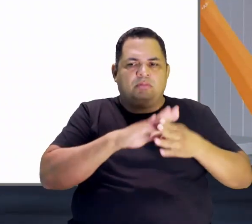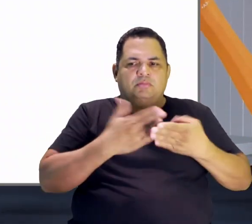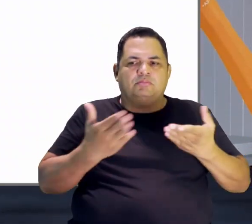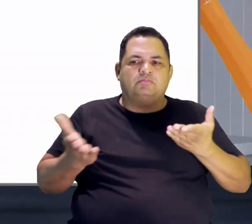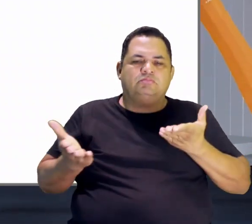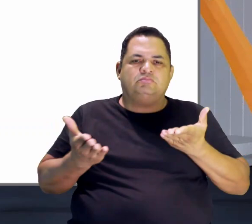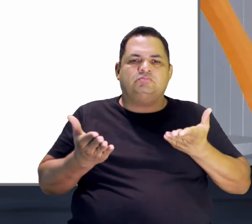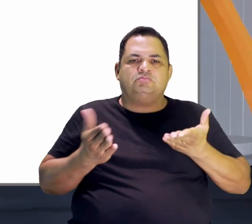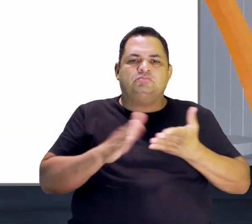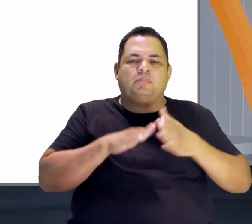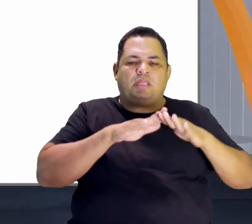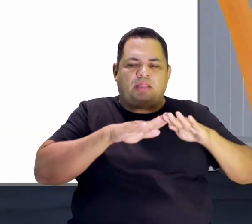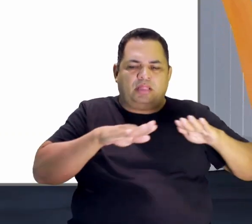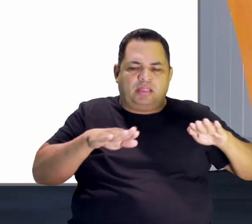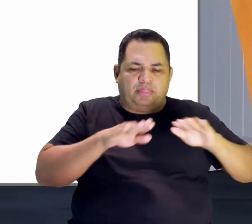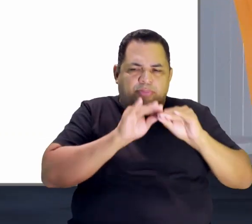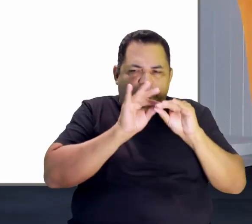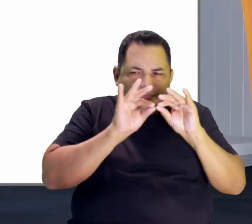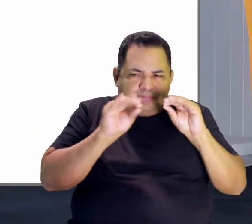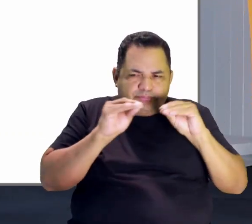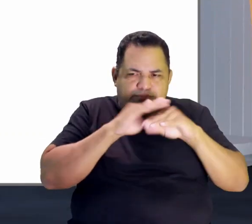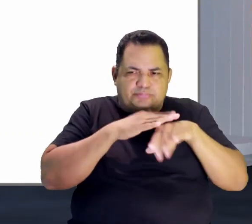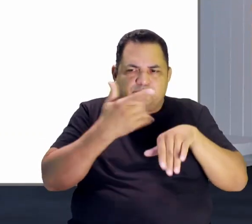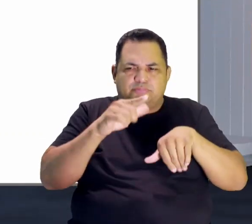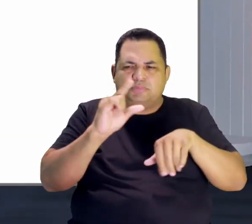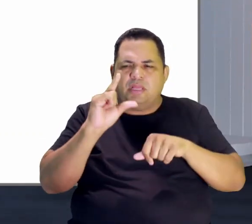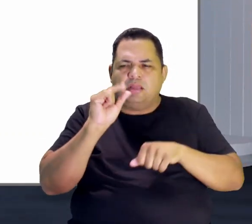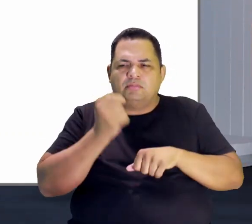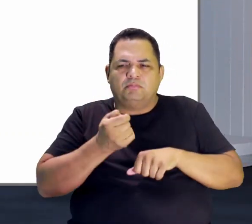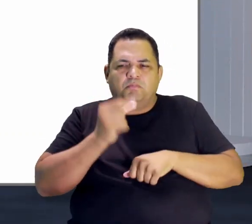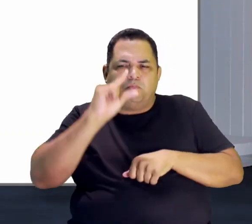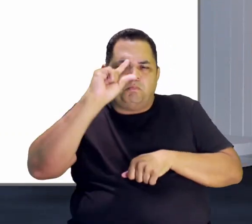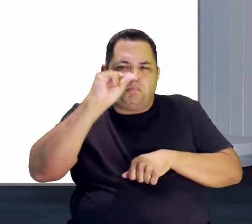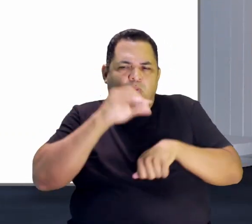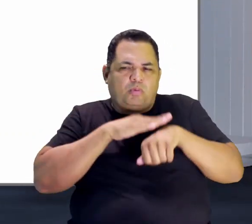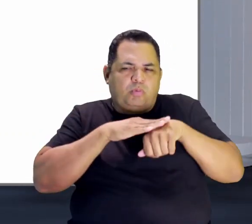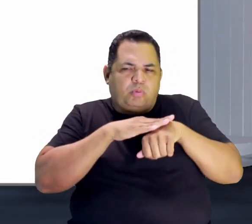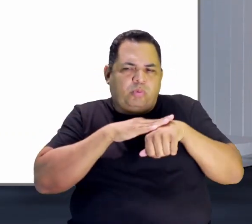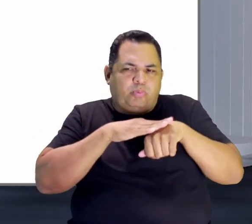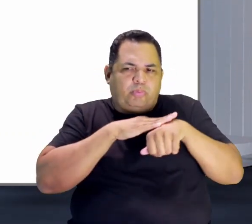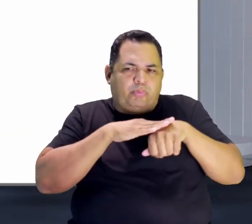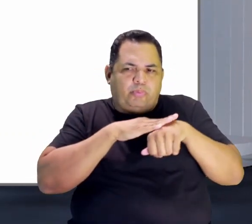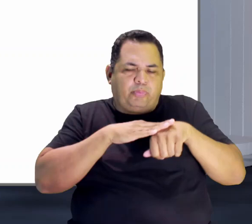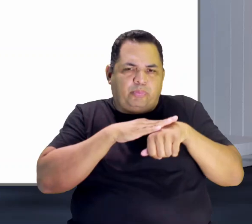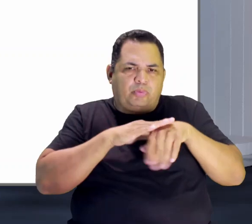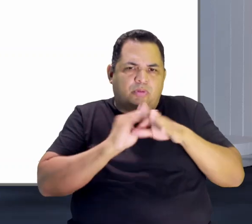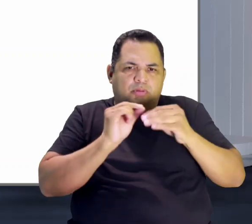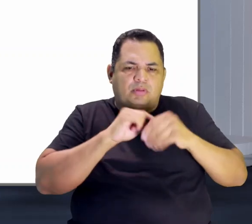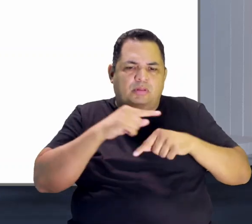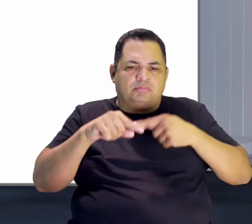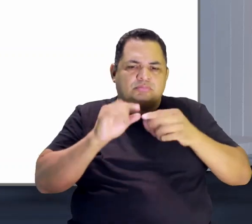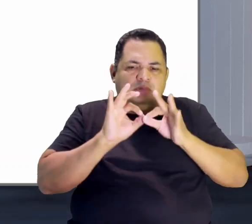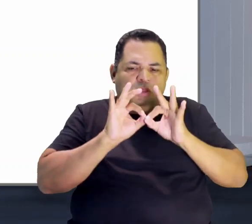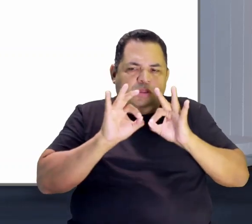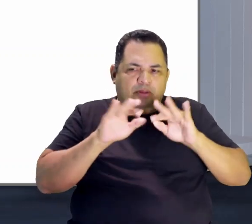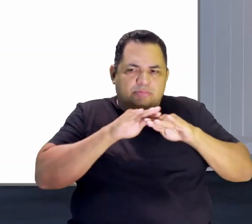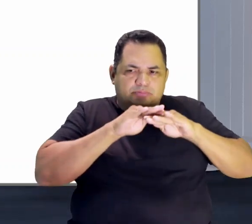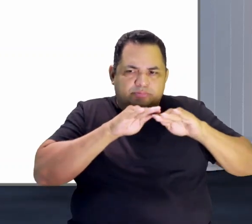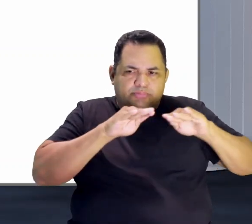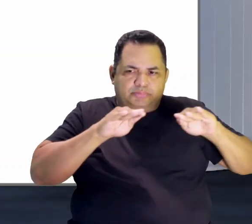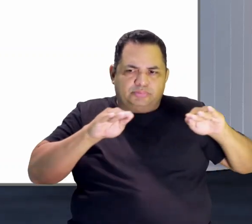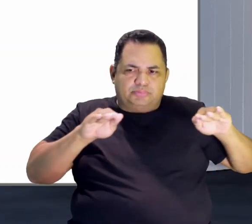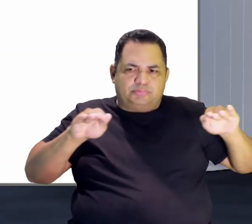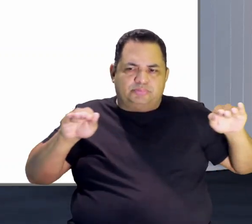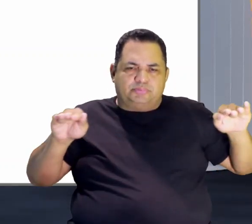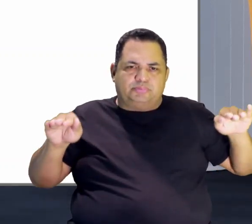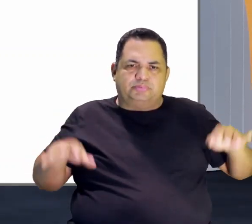cada vez mais liso a superfície, quer dizer, menor atrito. Ele percebia que aquela esfera ia cada vez mais longe, aquela bola ia cada vez